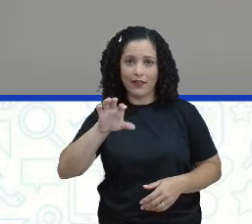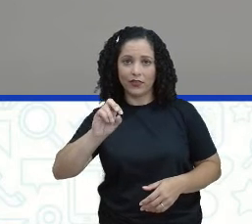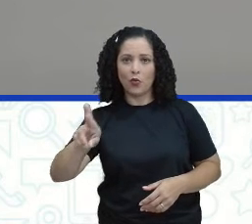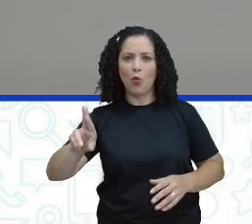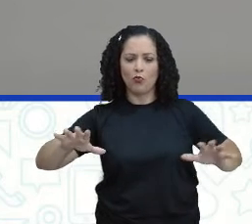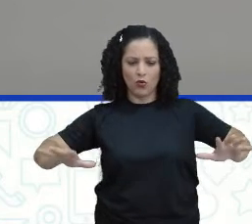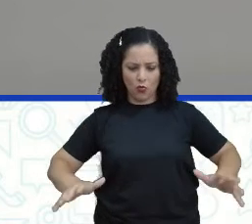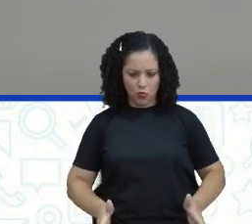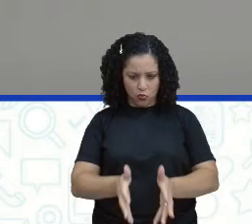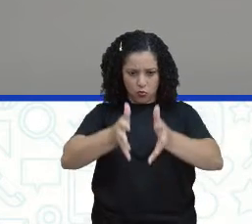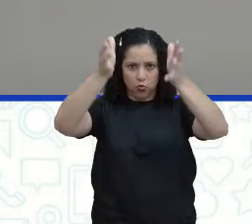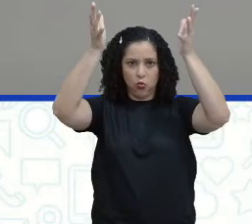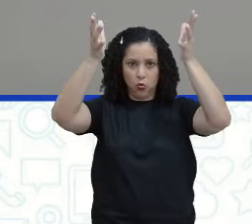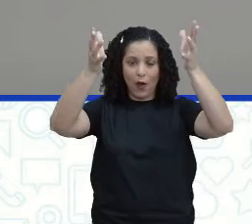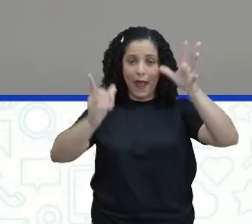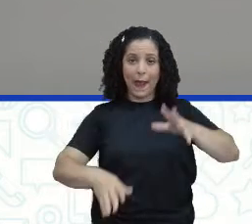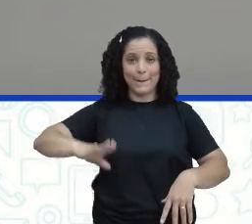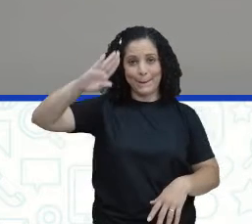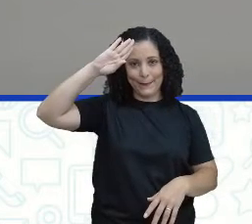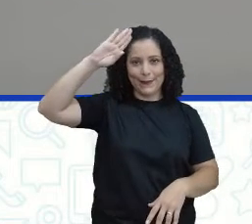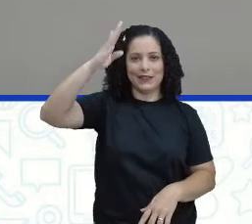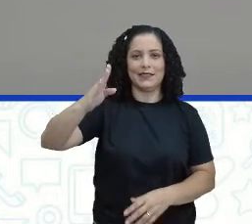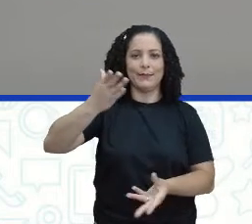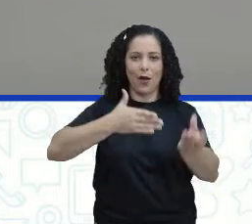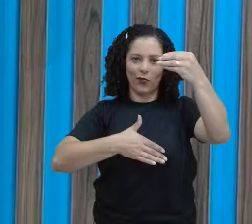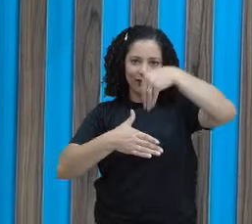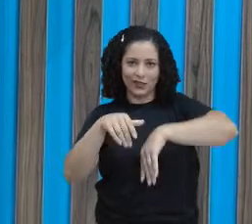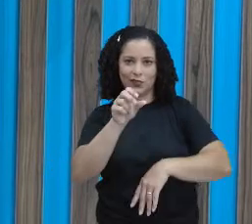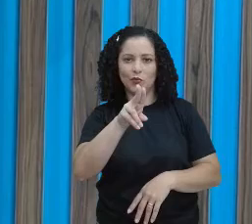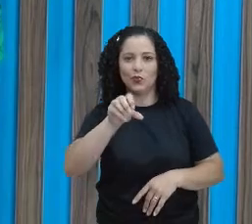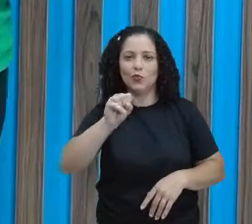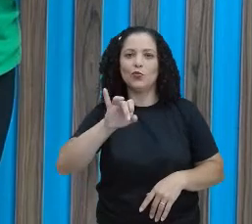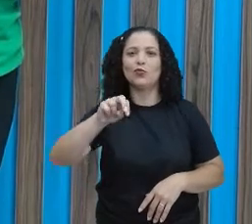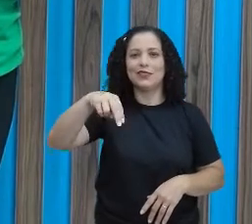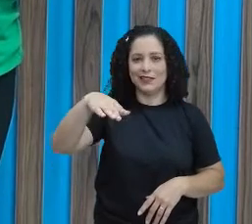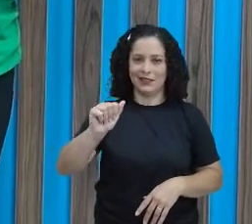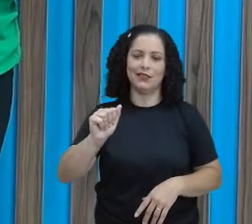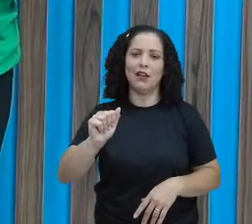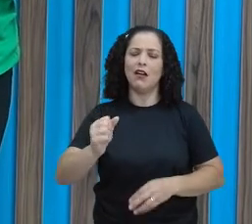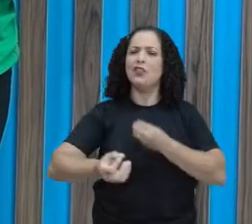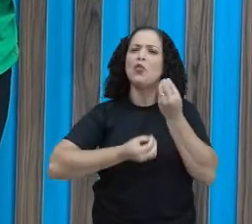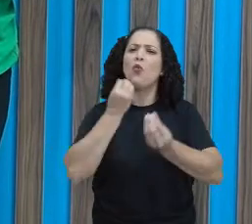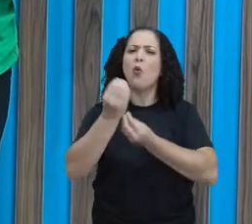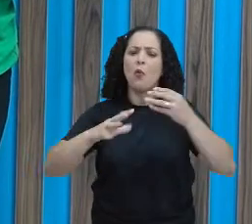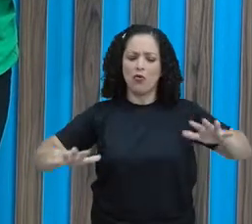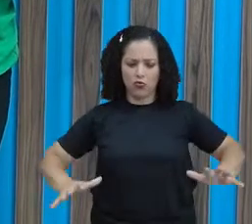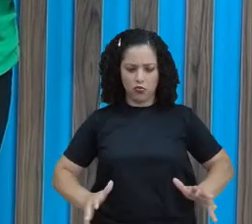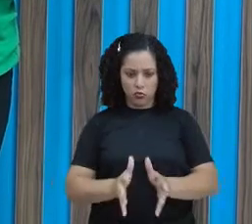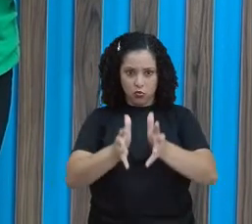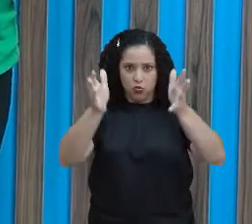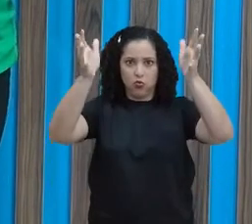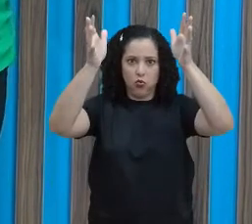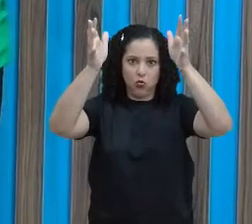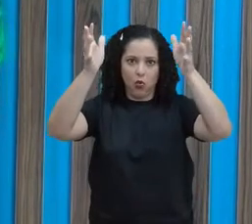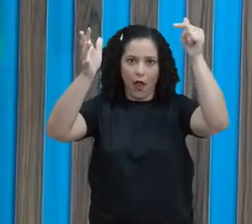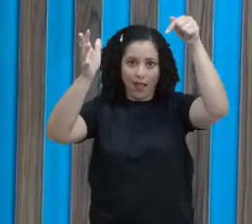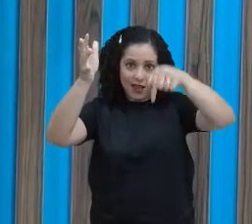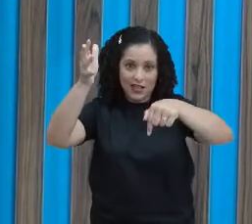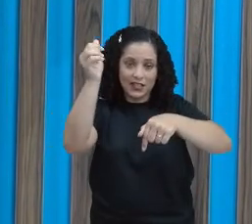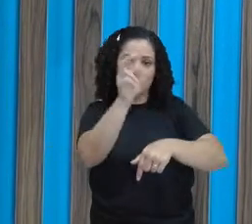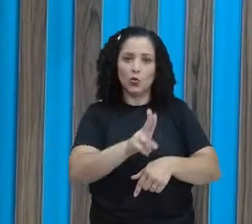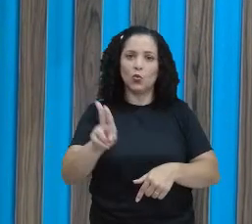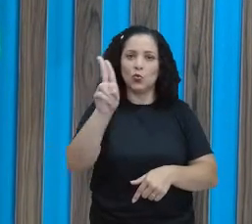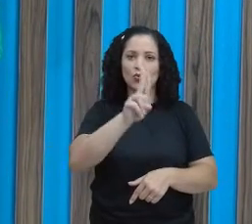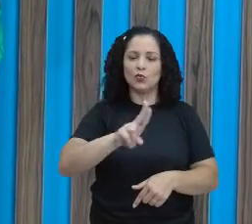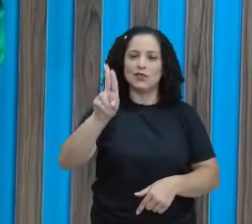de uma usina nuclear, tá? Então, esse reator, ele vai trabalhar como? Utilizando a energia que